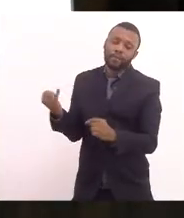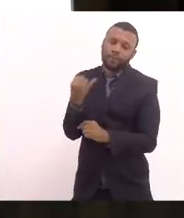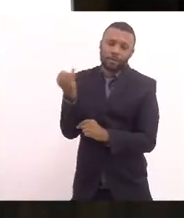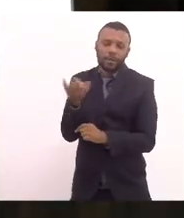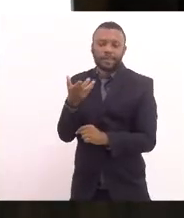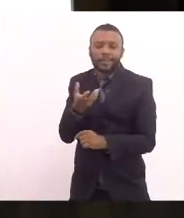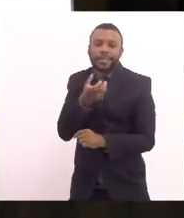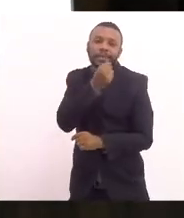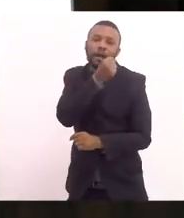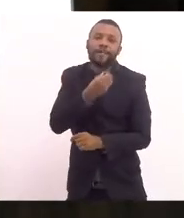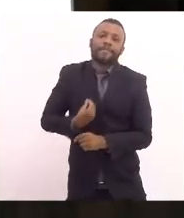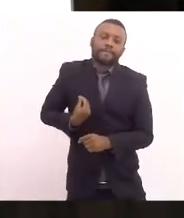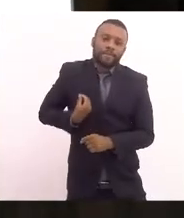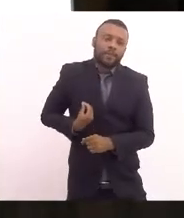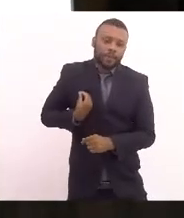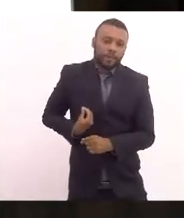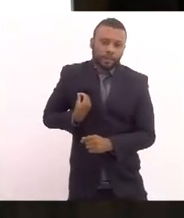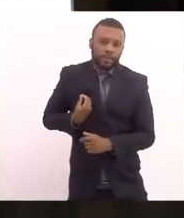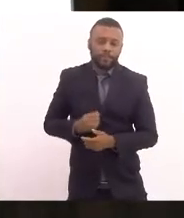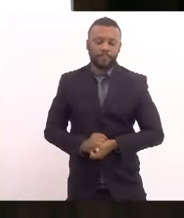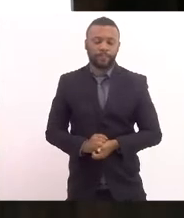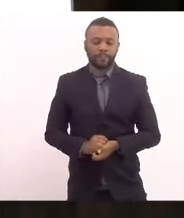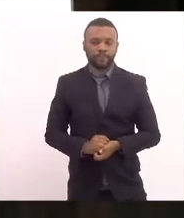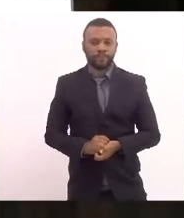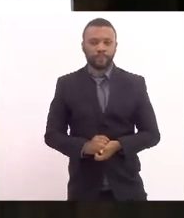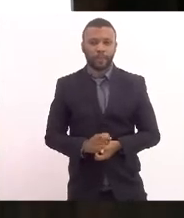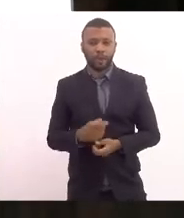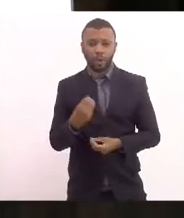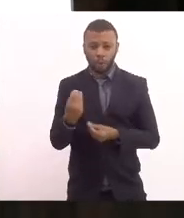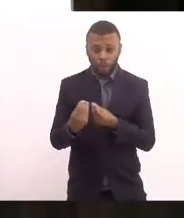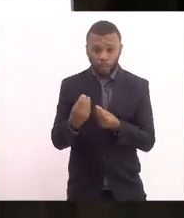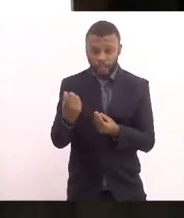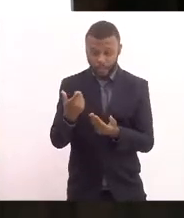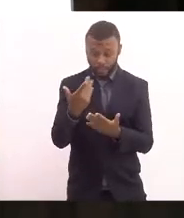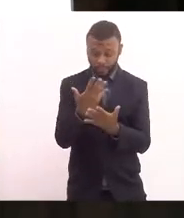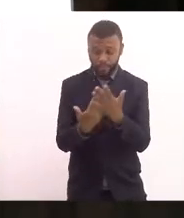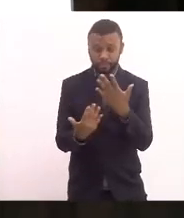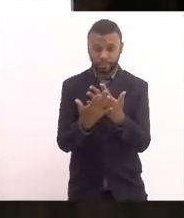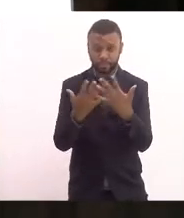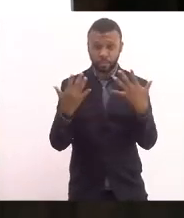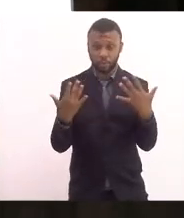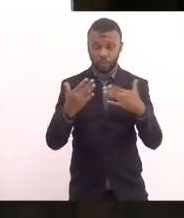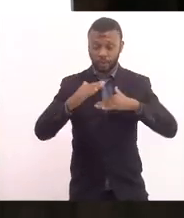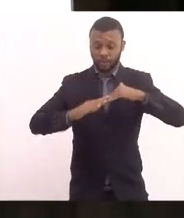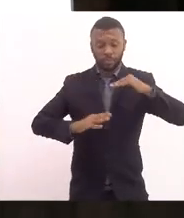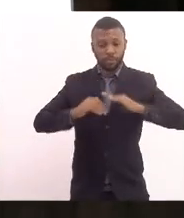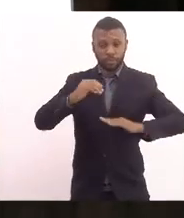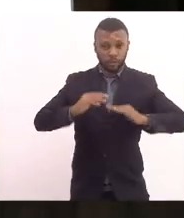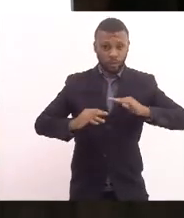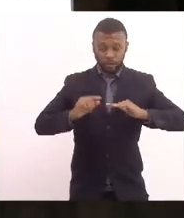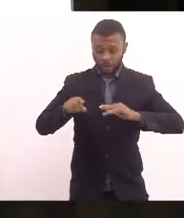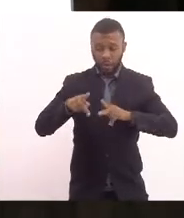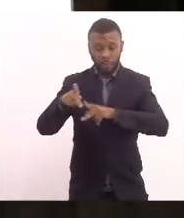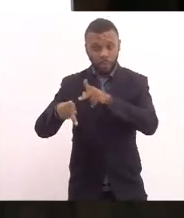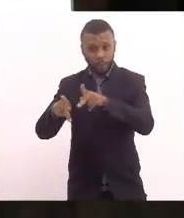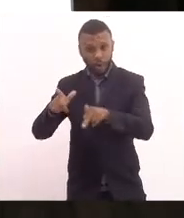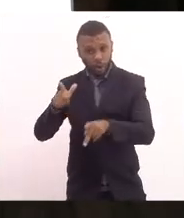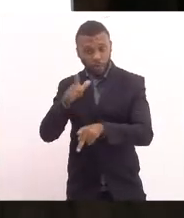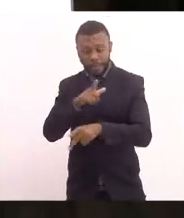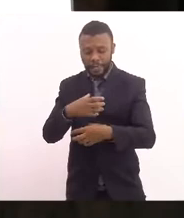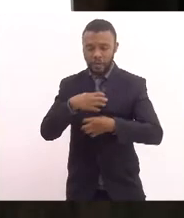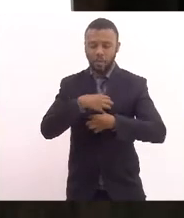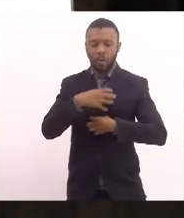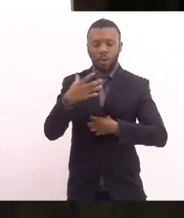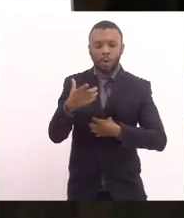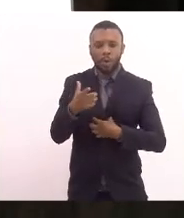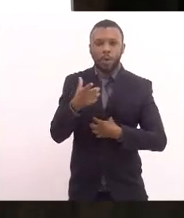vida, o quanto, pelas nossas mãos, né, a população, o povo, consegue recuperar